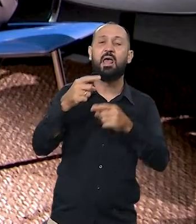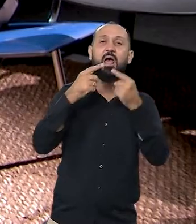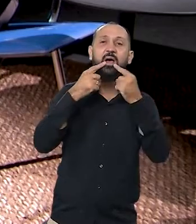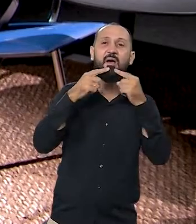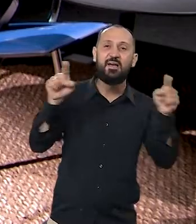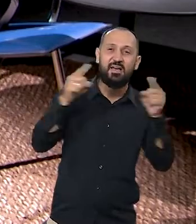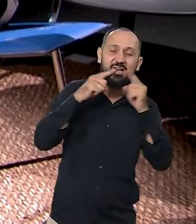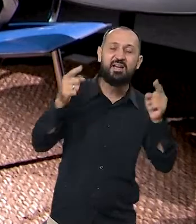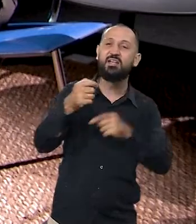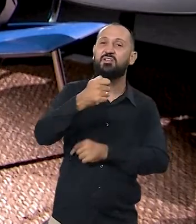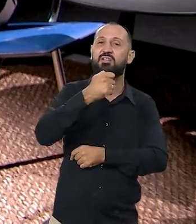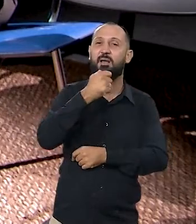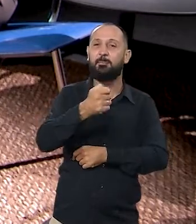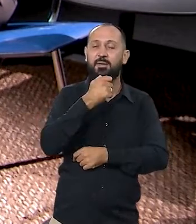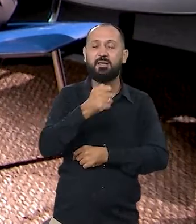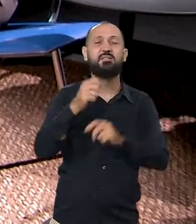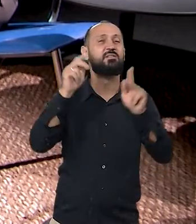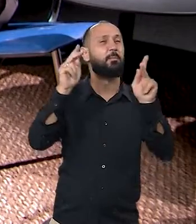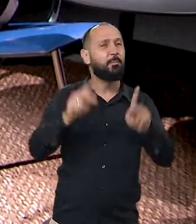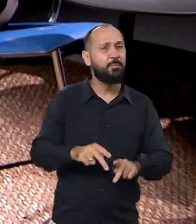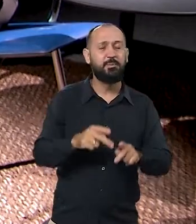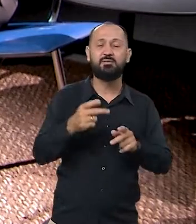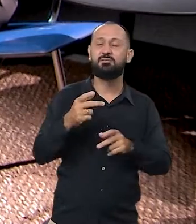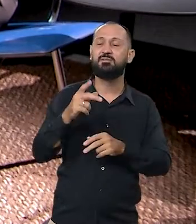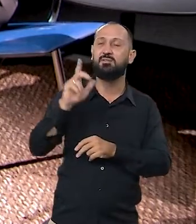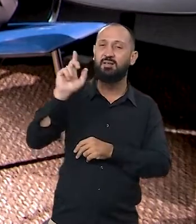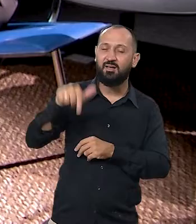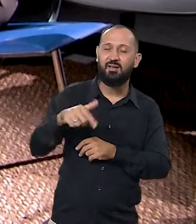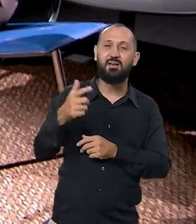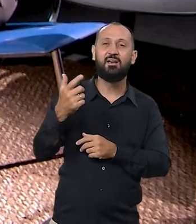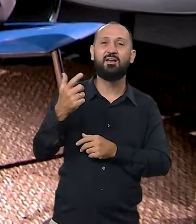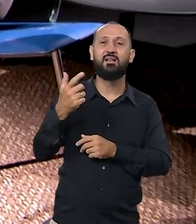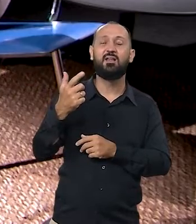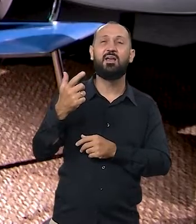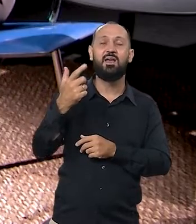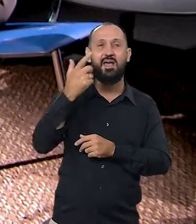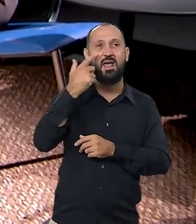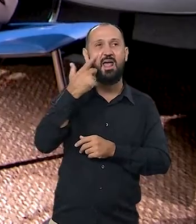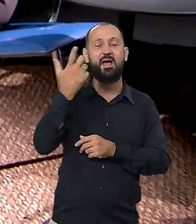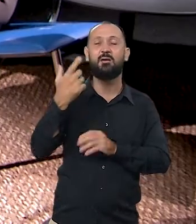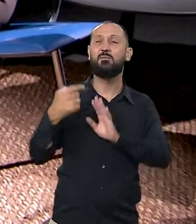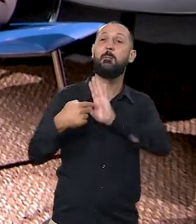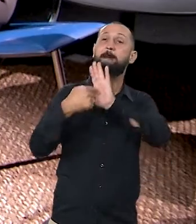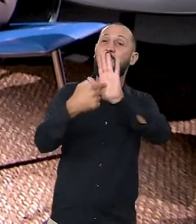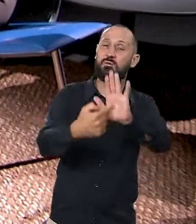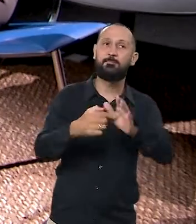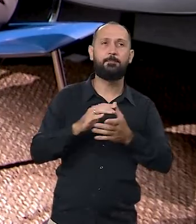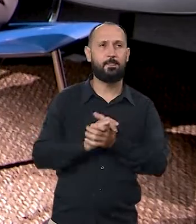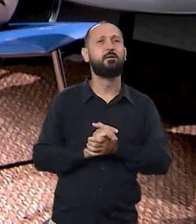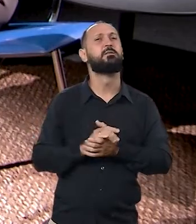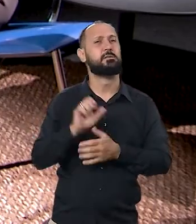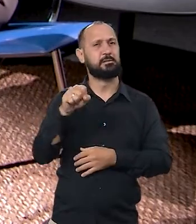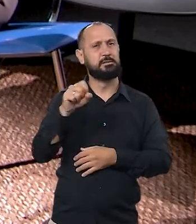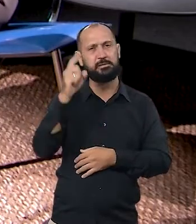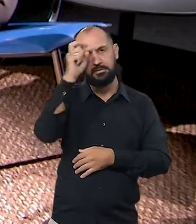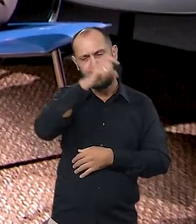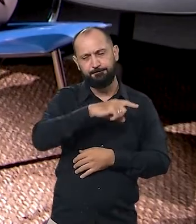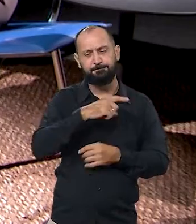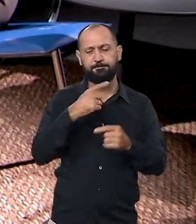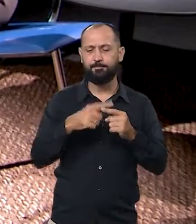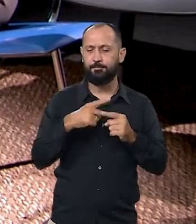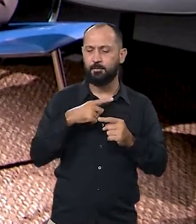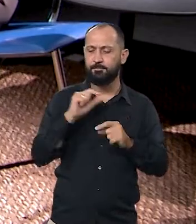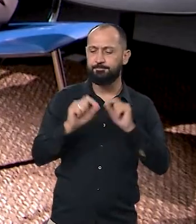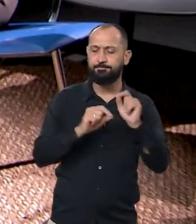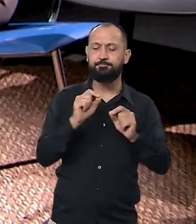de críticas da mídia, por parte da população. Então, assim, é uma vitrine. Sem dúvida nenhuma, desafiadora,